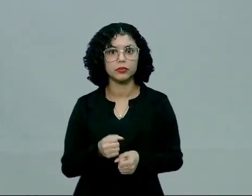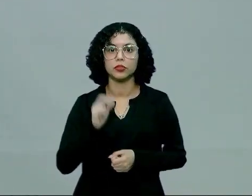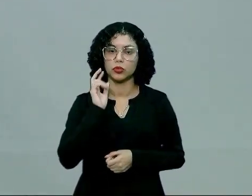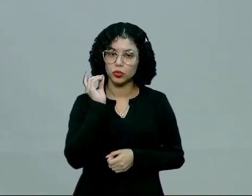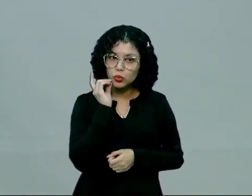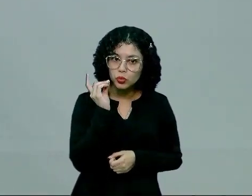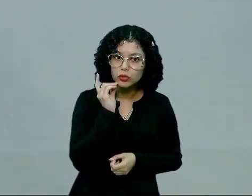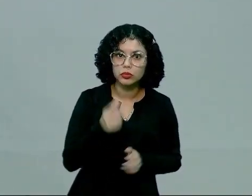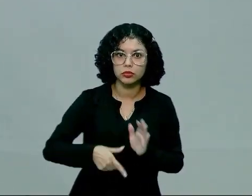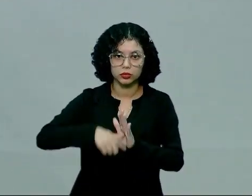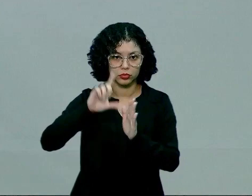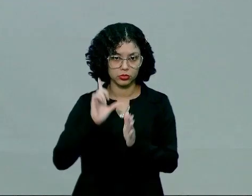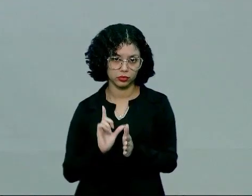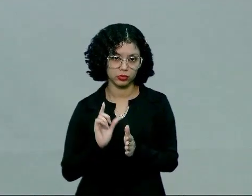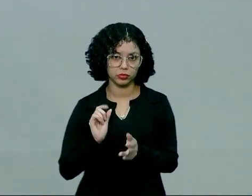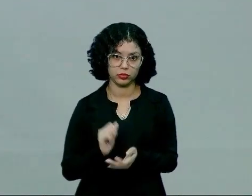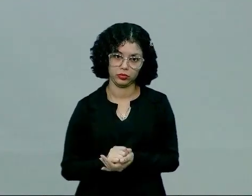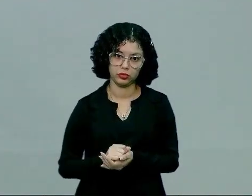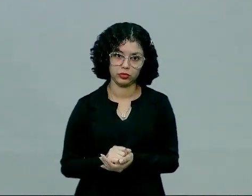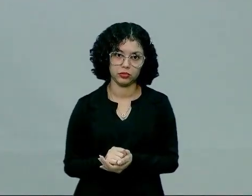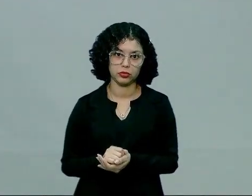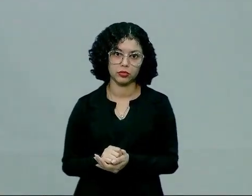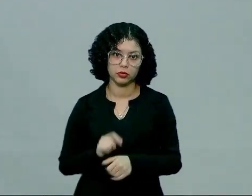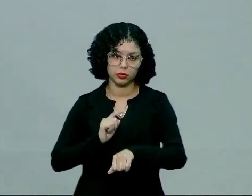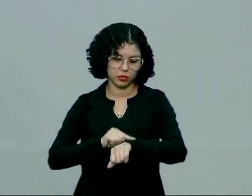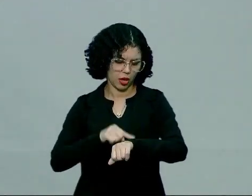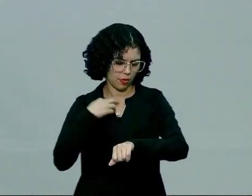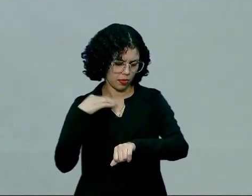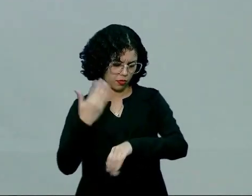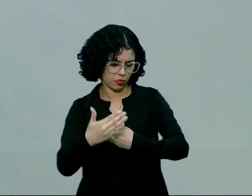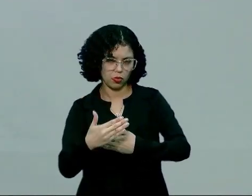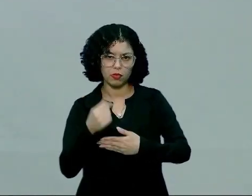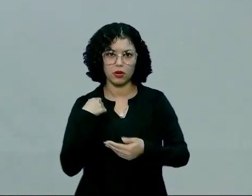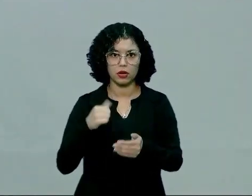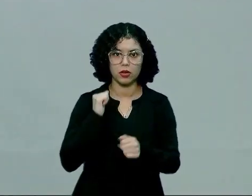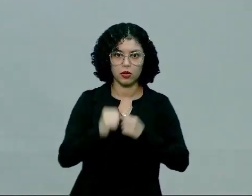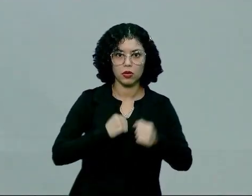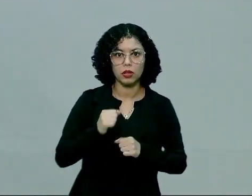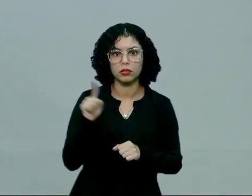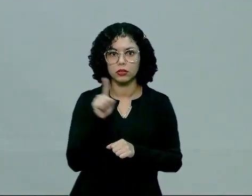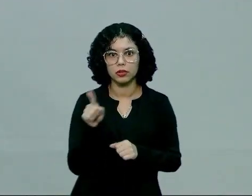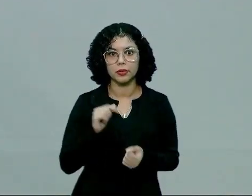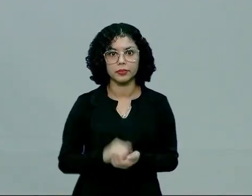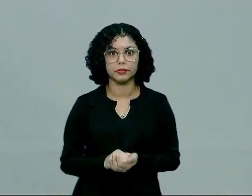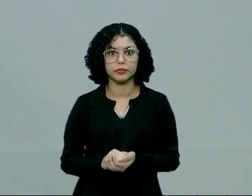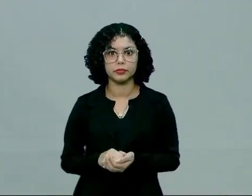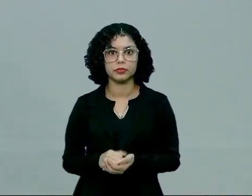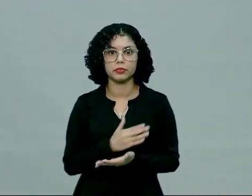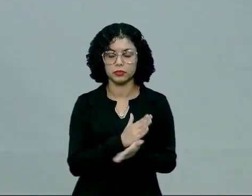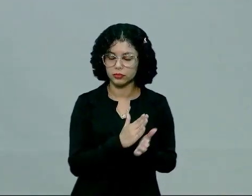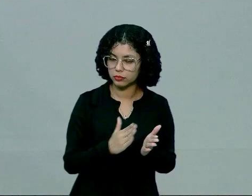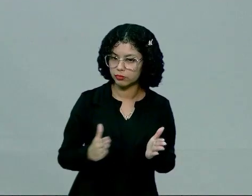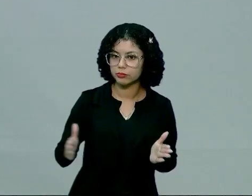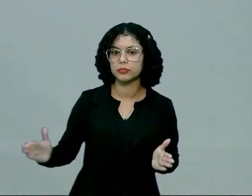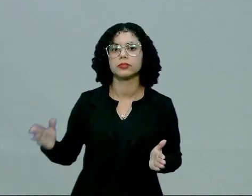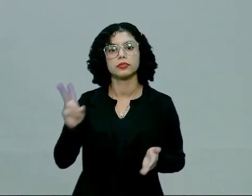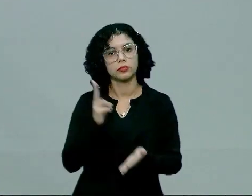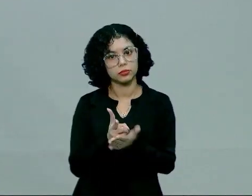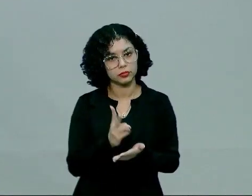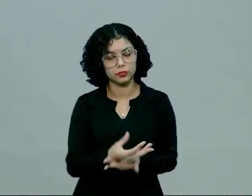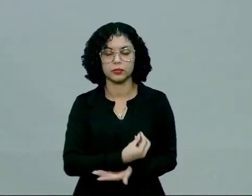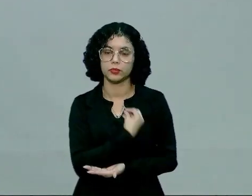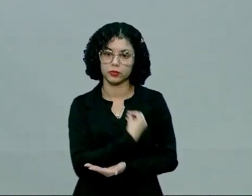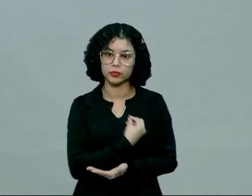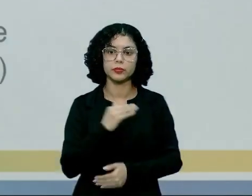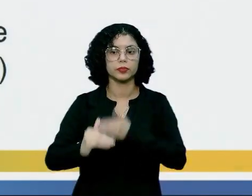regular antes não antes tipo ah daqui a pouco eu vou fazer ENEM eu vou correr aqui um minuto não é a sua jornada leve isso pra